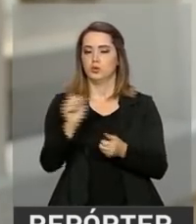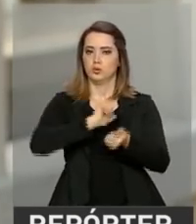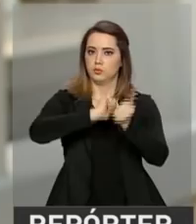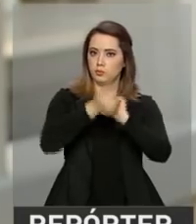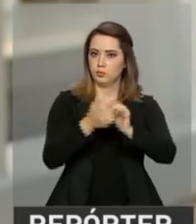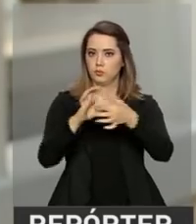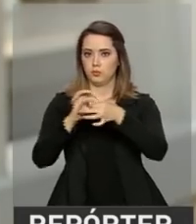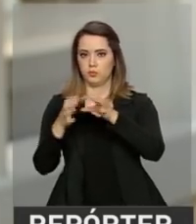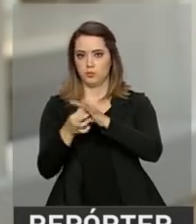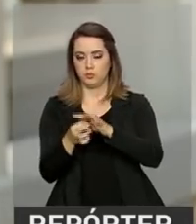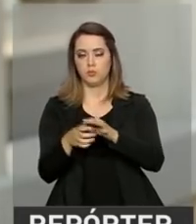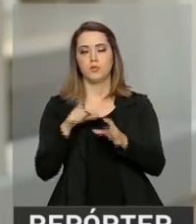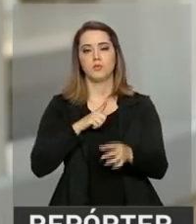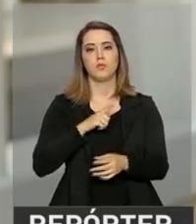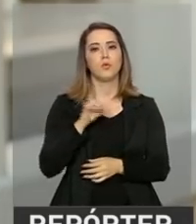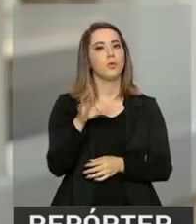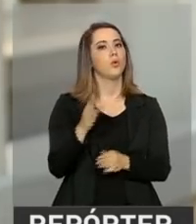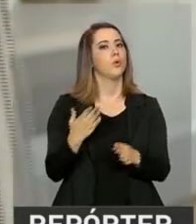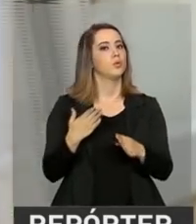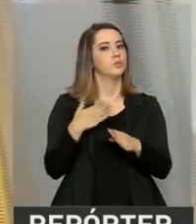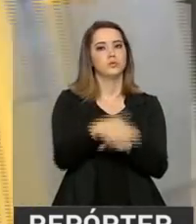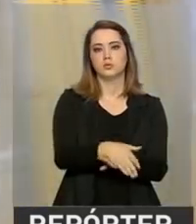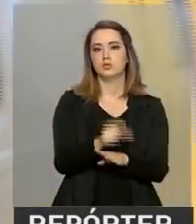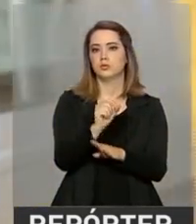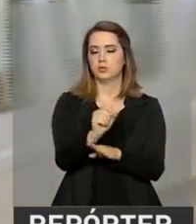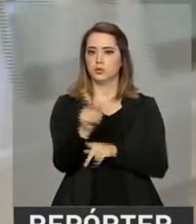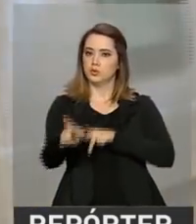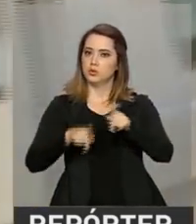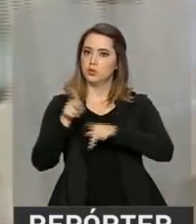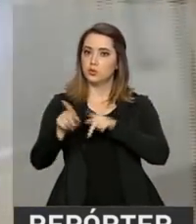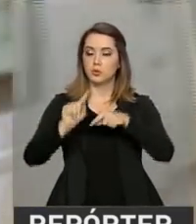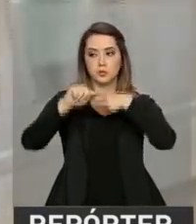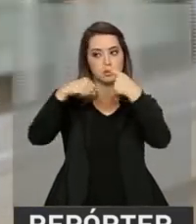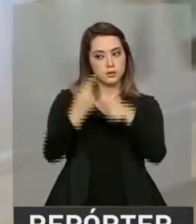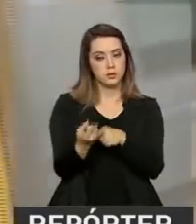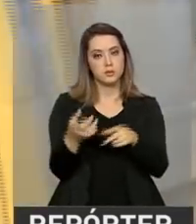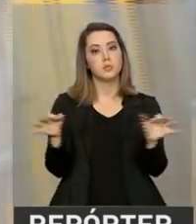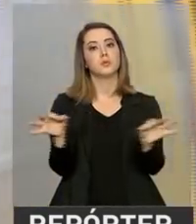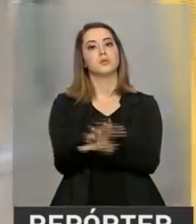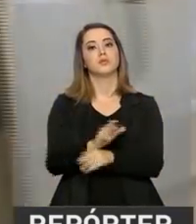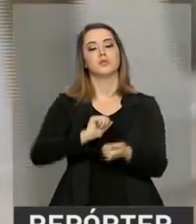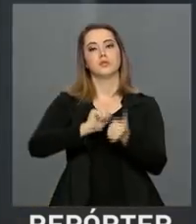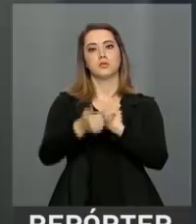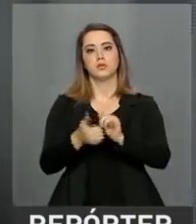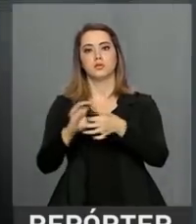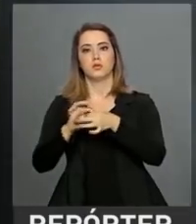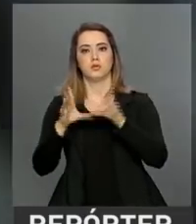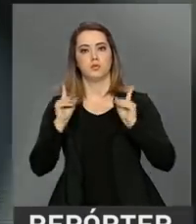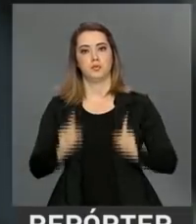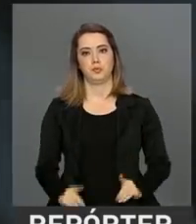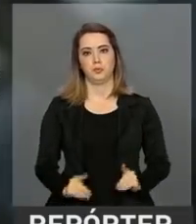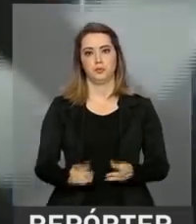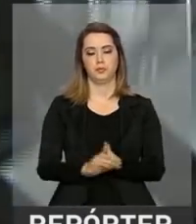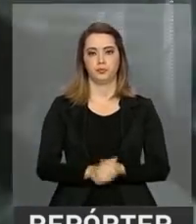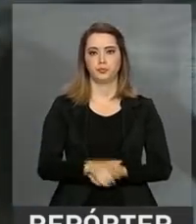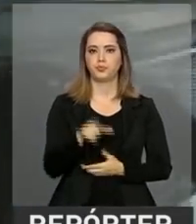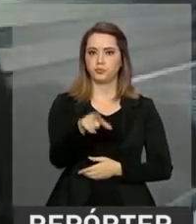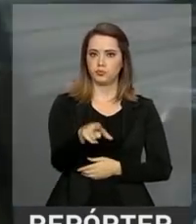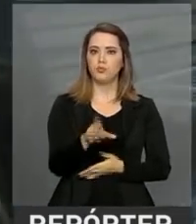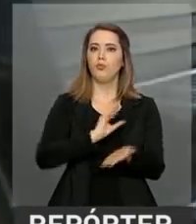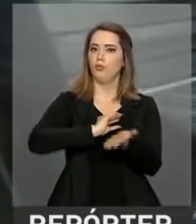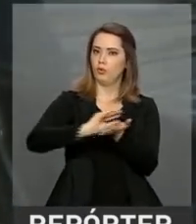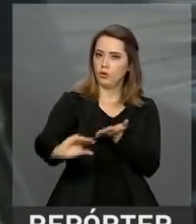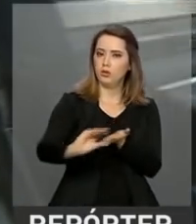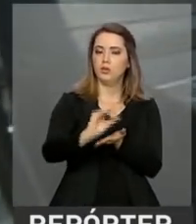das competições. O acesso à população em geral será liberado após as Paralimpíadas. O investimento na construção da